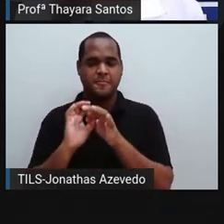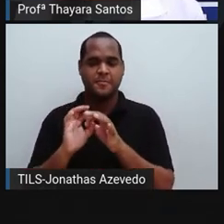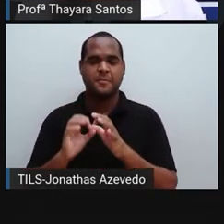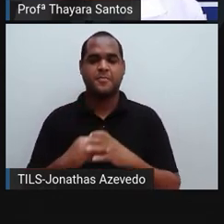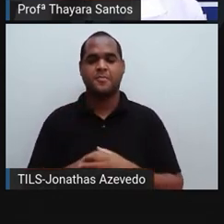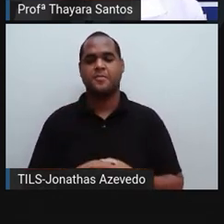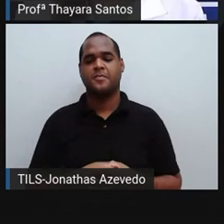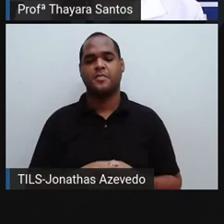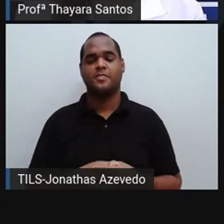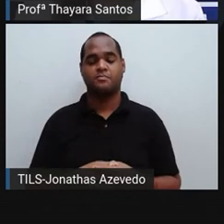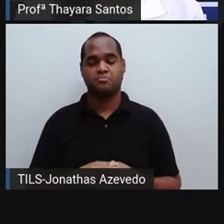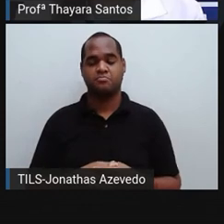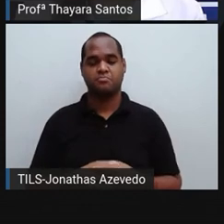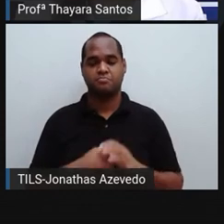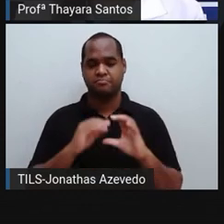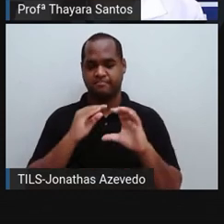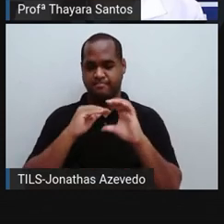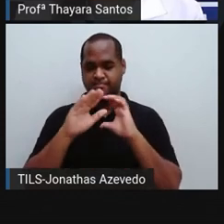em submeter.